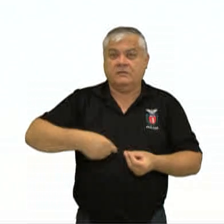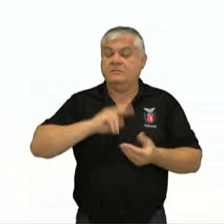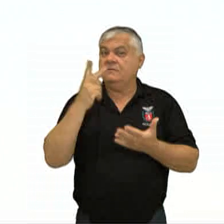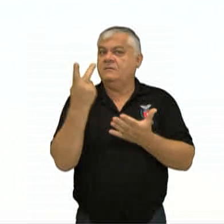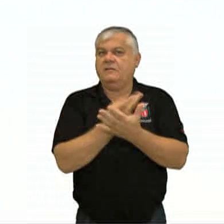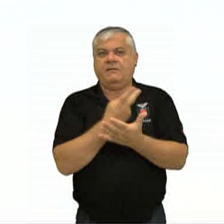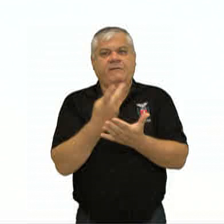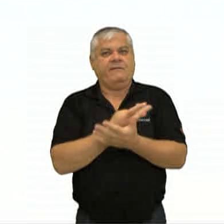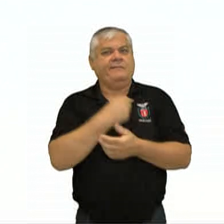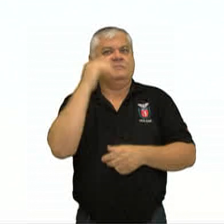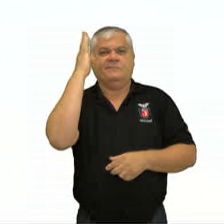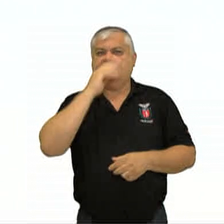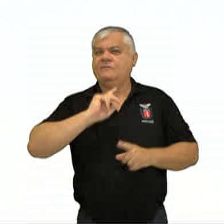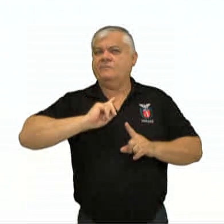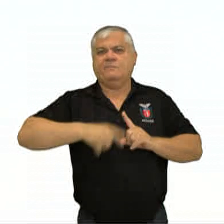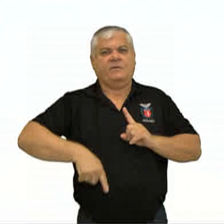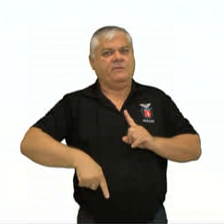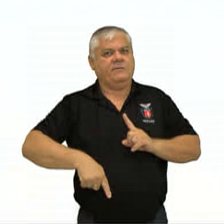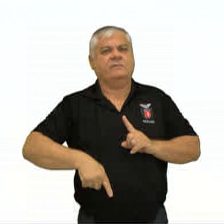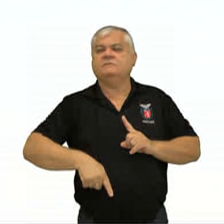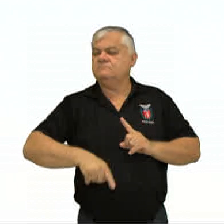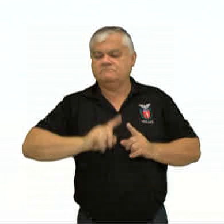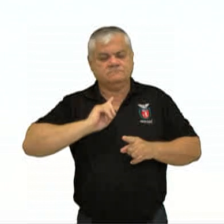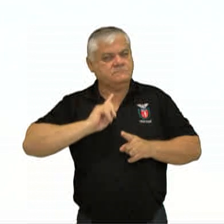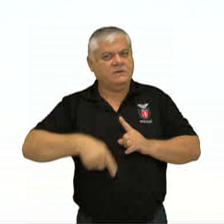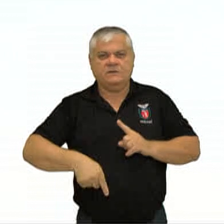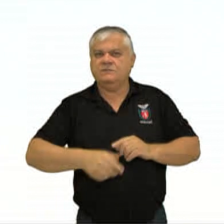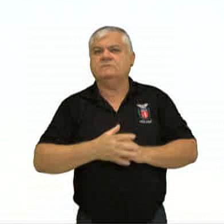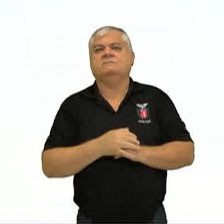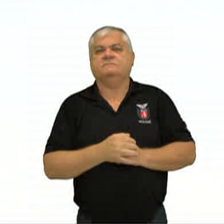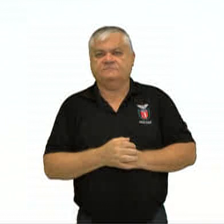que não é permitido no Brasil, é totalmente proibido.